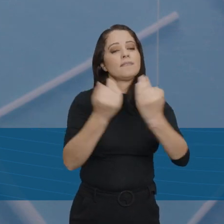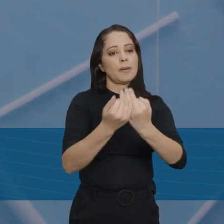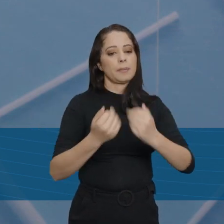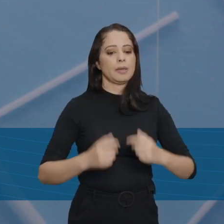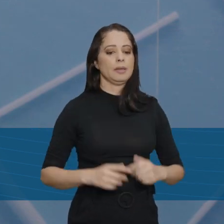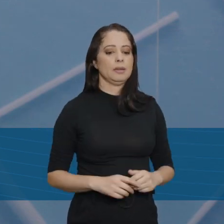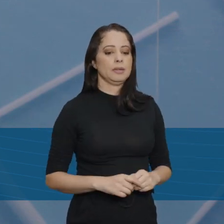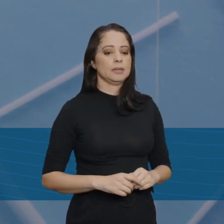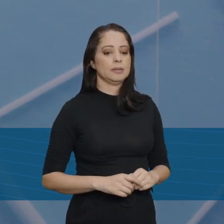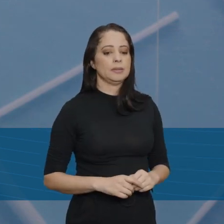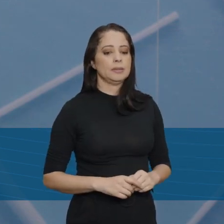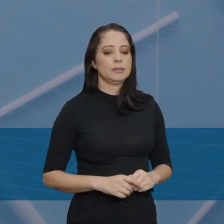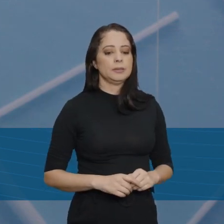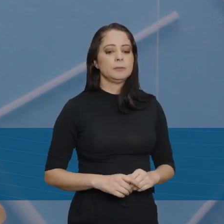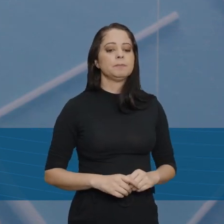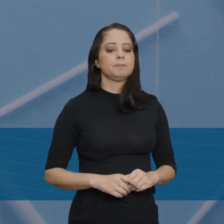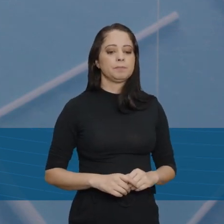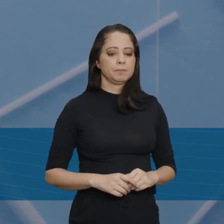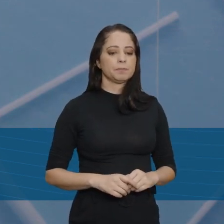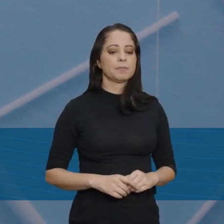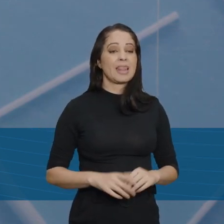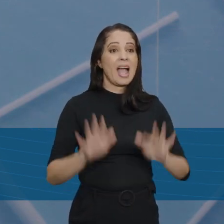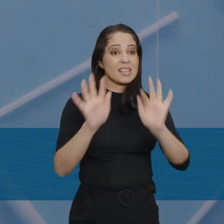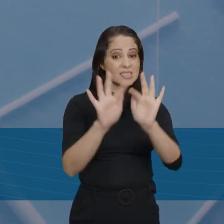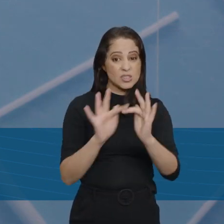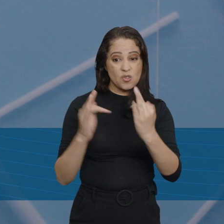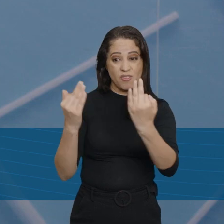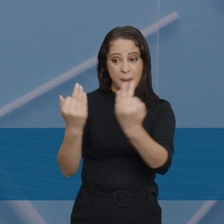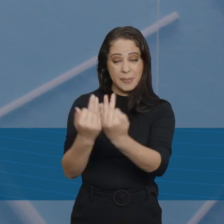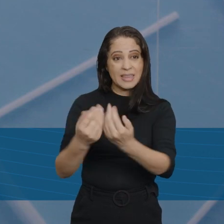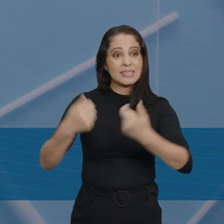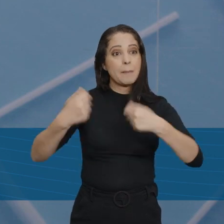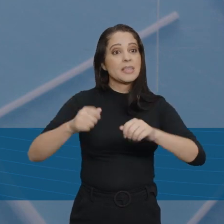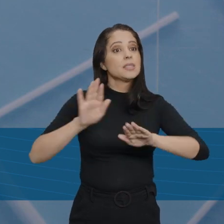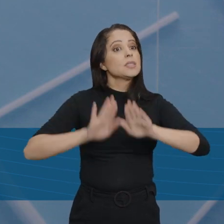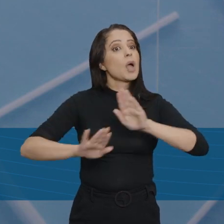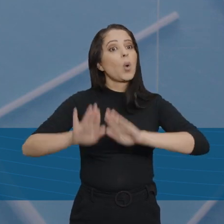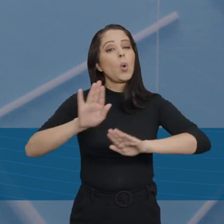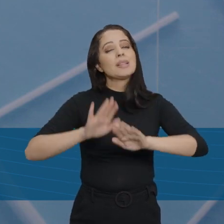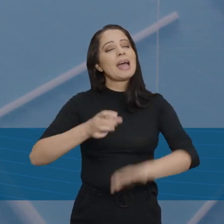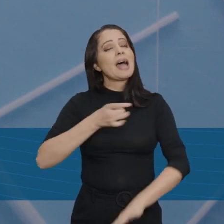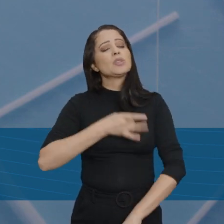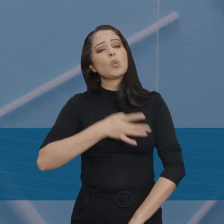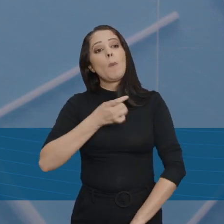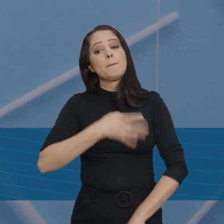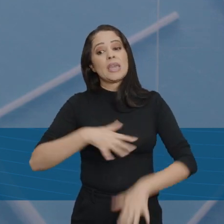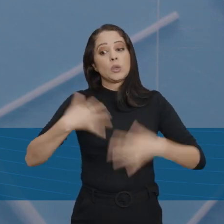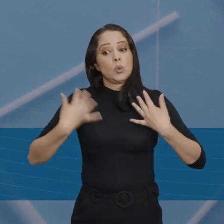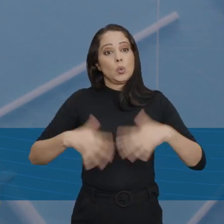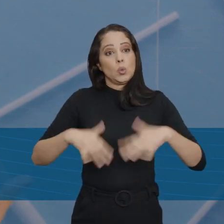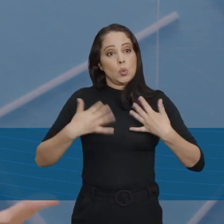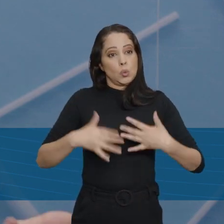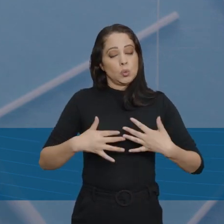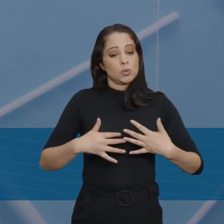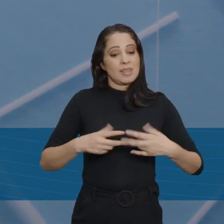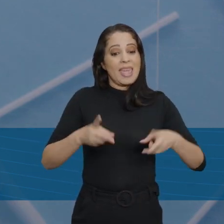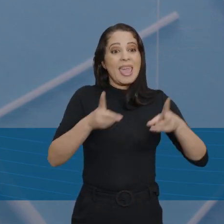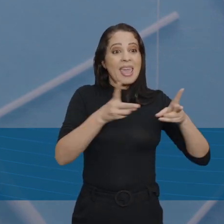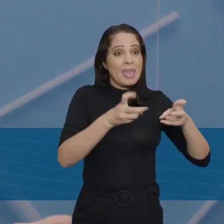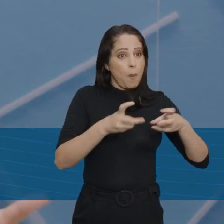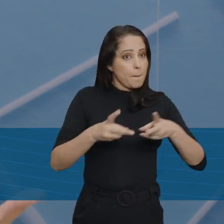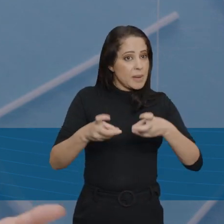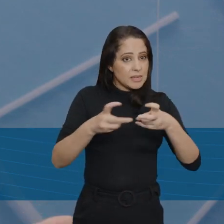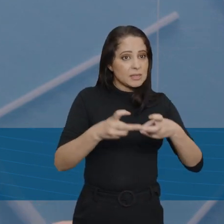você tinha proposto, para as famílias tomarem cuidado com o pânico. Né, a gente vê que as pessoas ficam